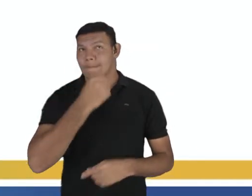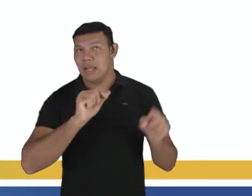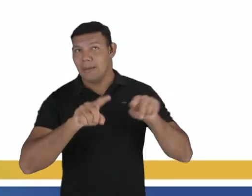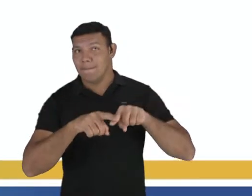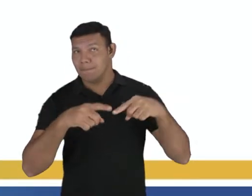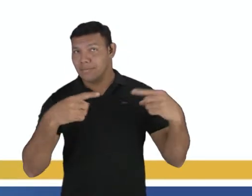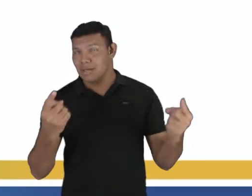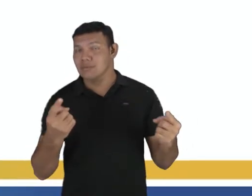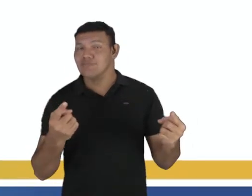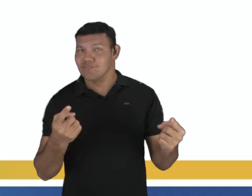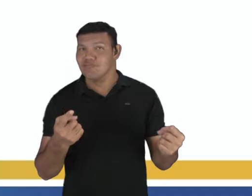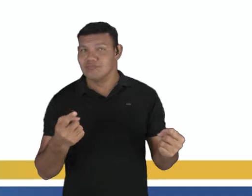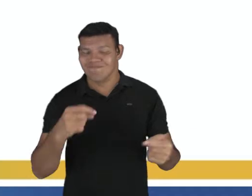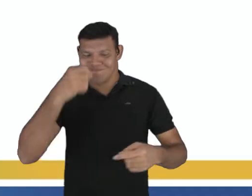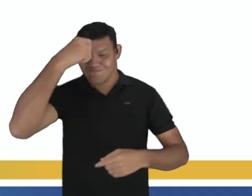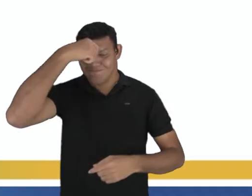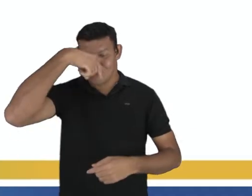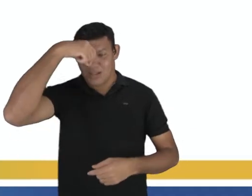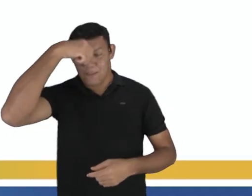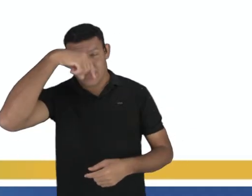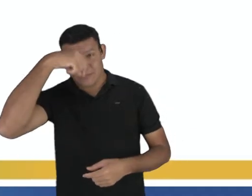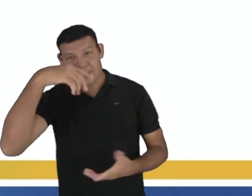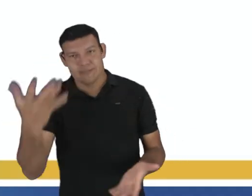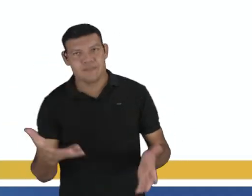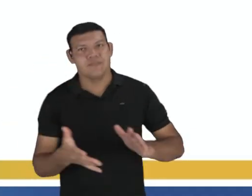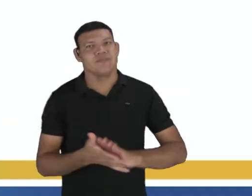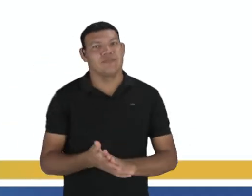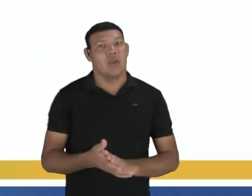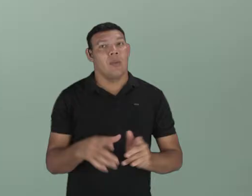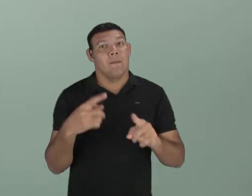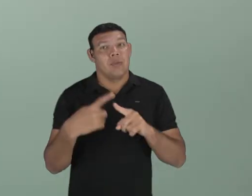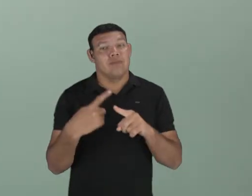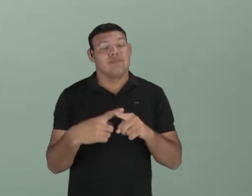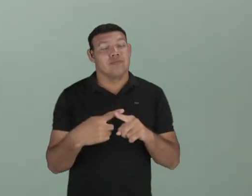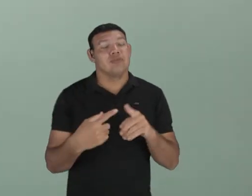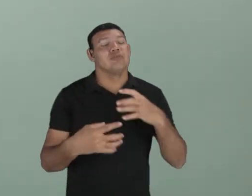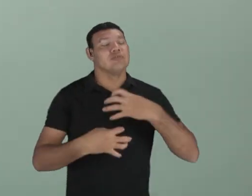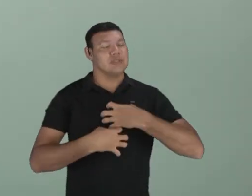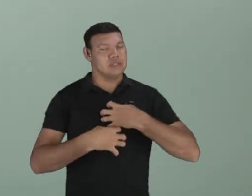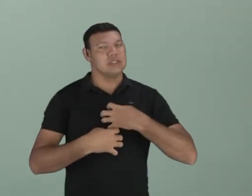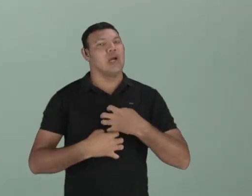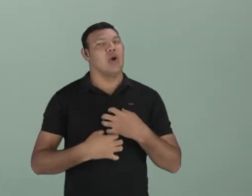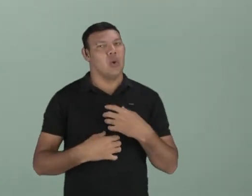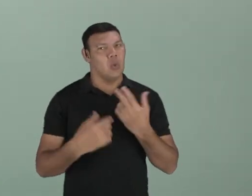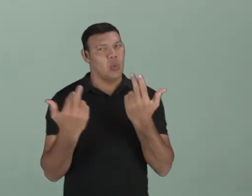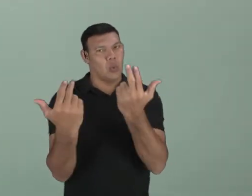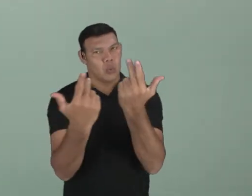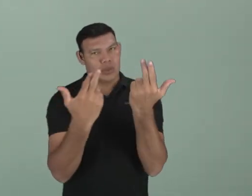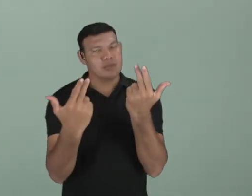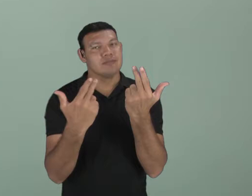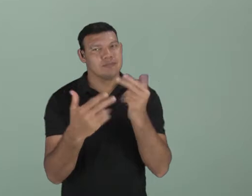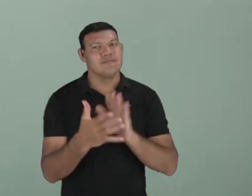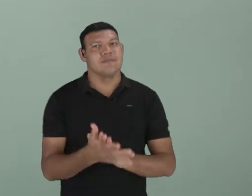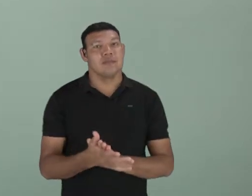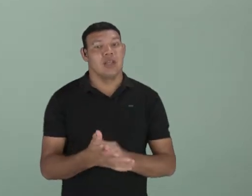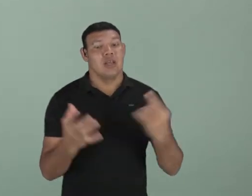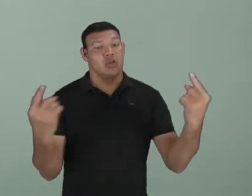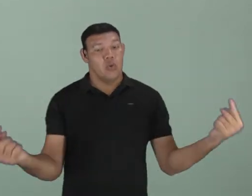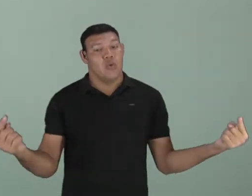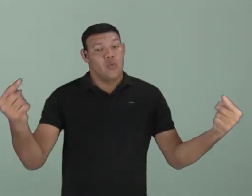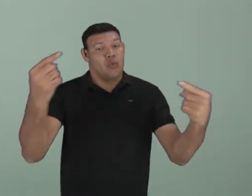Eu utilizei outros operadores de oposição, mas sempre com o mesmo sentido, de opor a minha